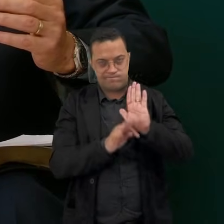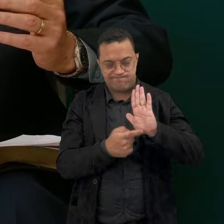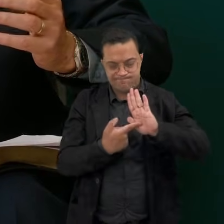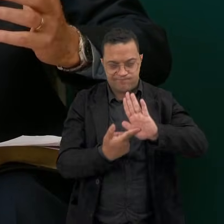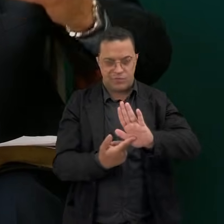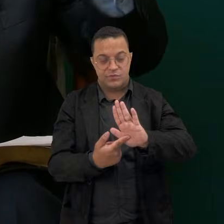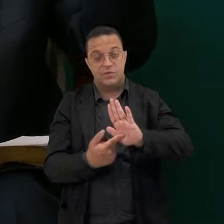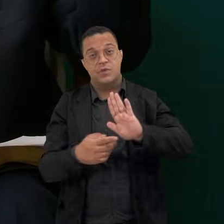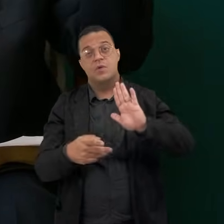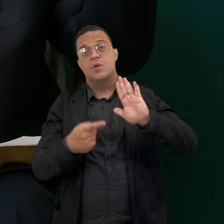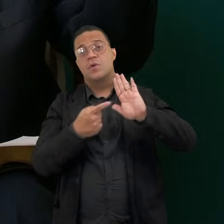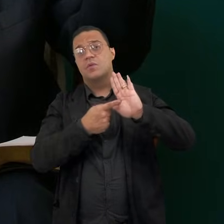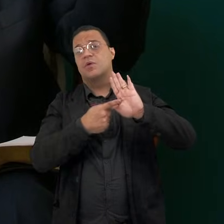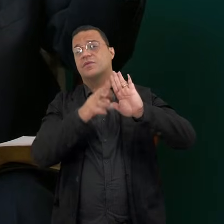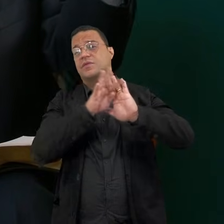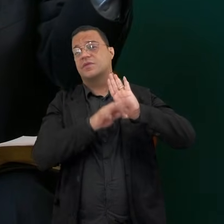onde